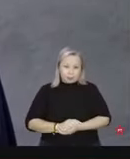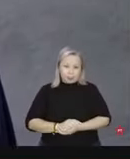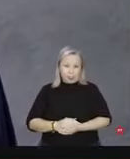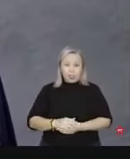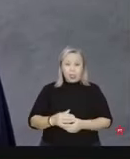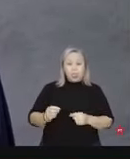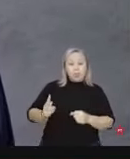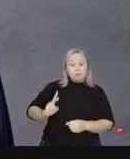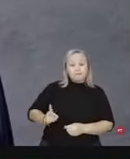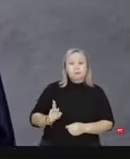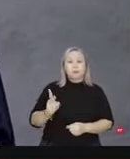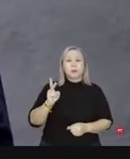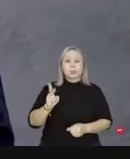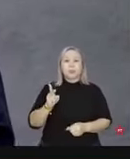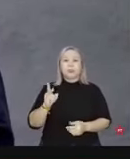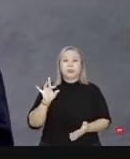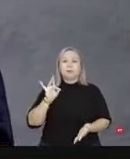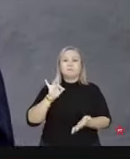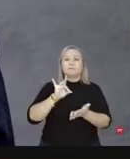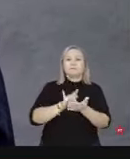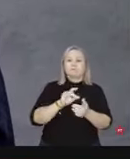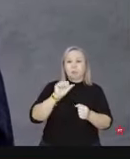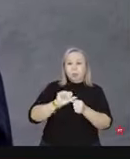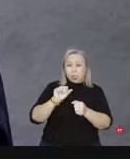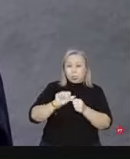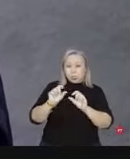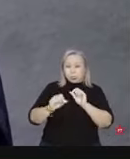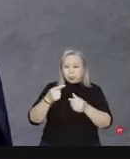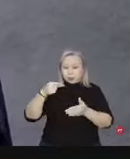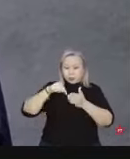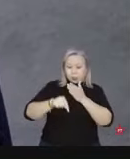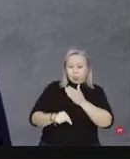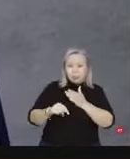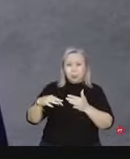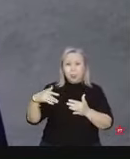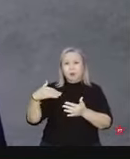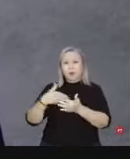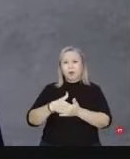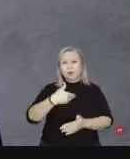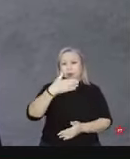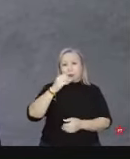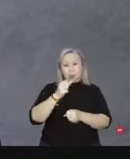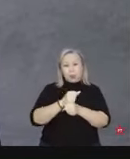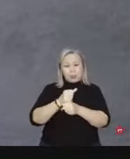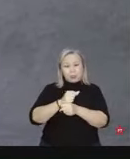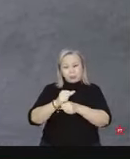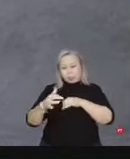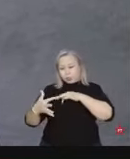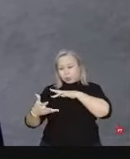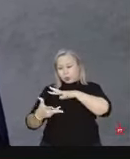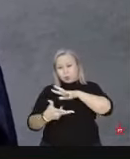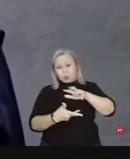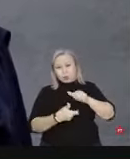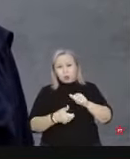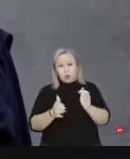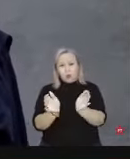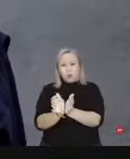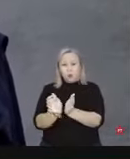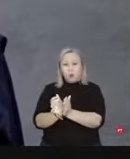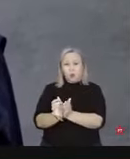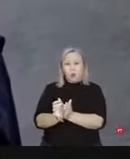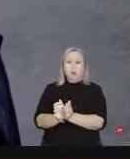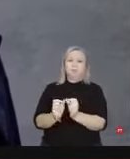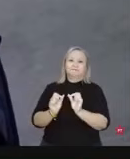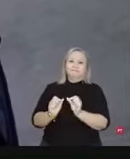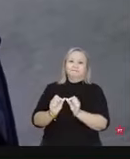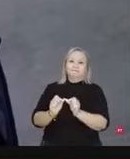sendo realizado de maneira mais intensa há pelo menos uma década no mundo todo por grupos extremistas